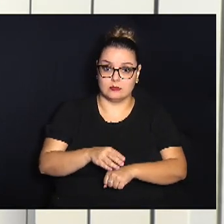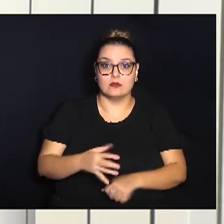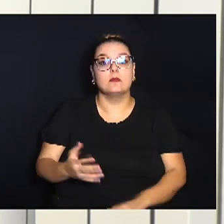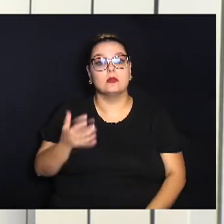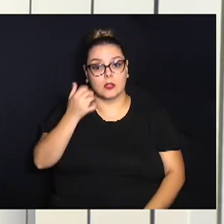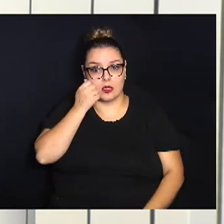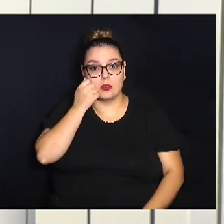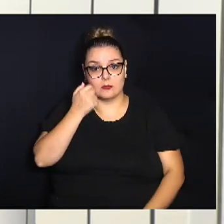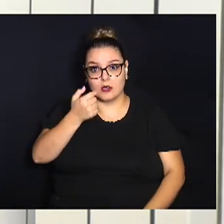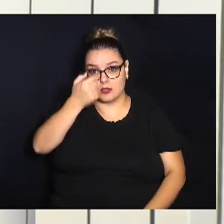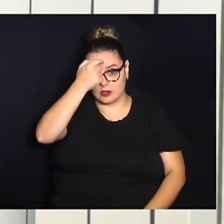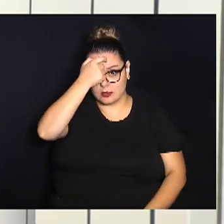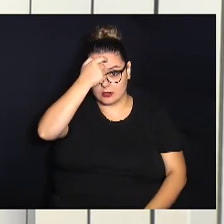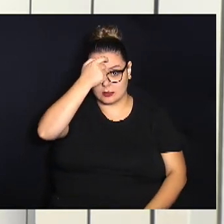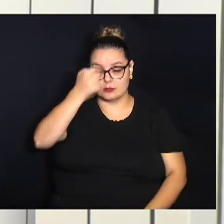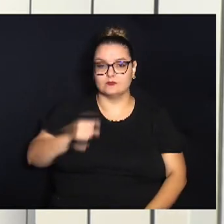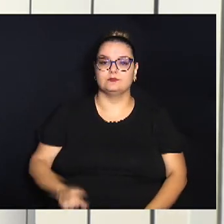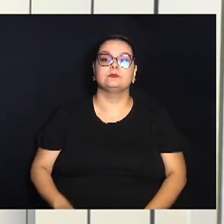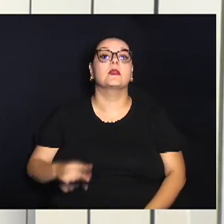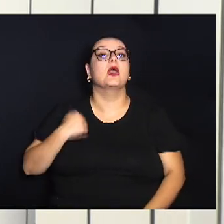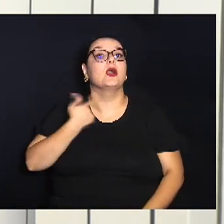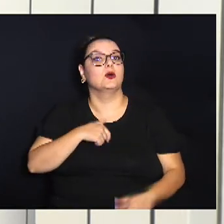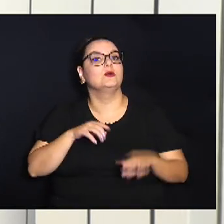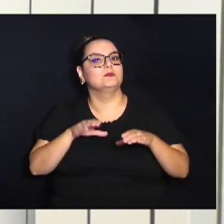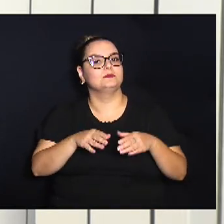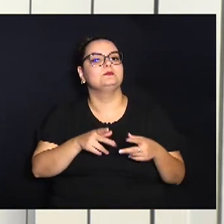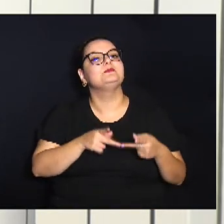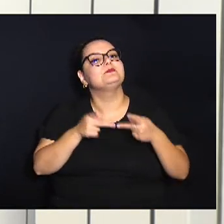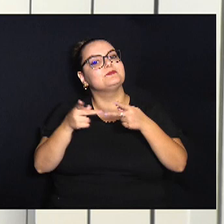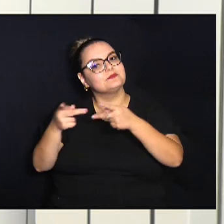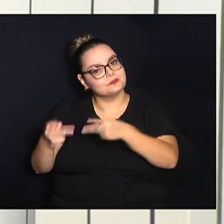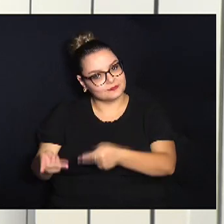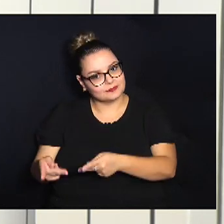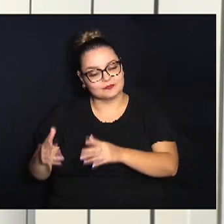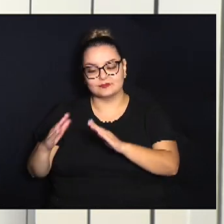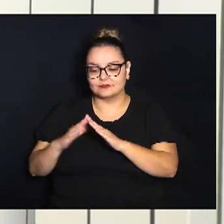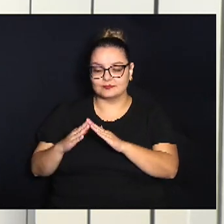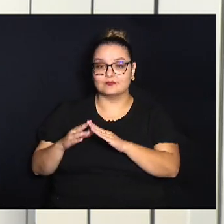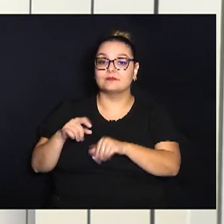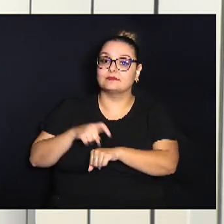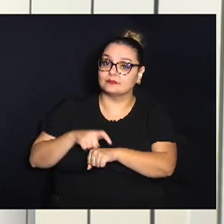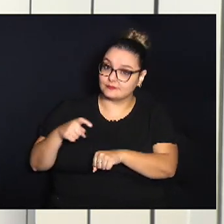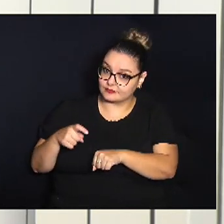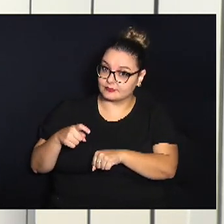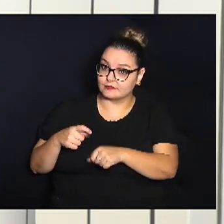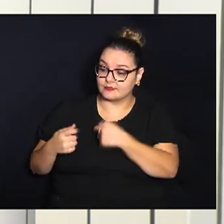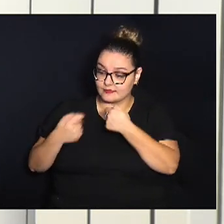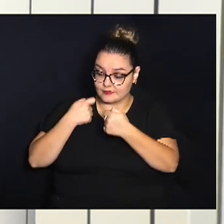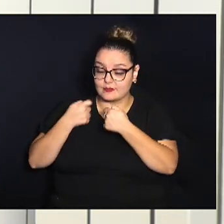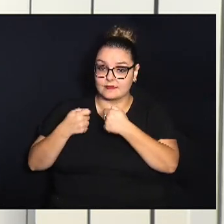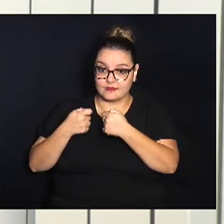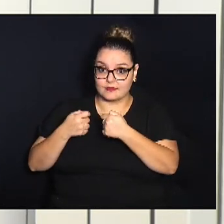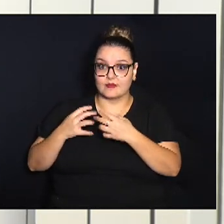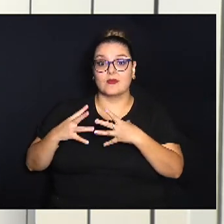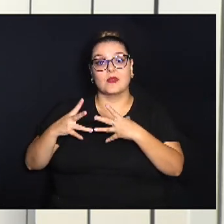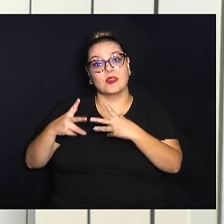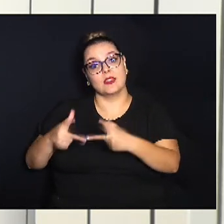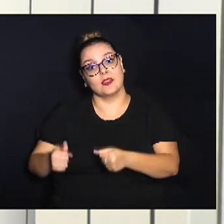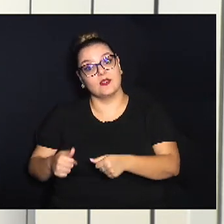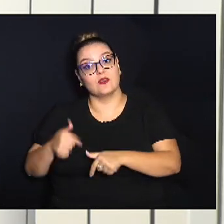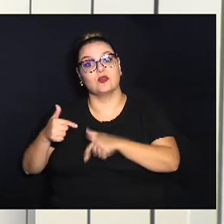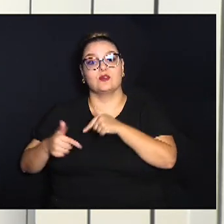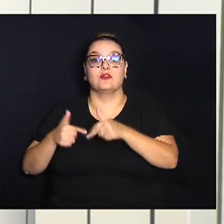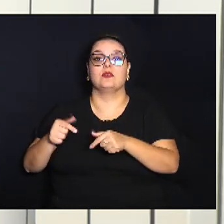adoção consciente. A nossa equipe foi até um lar temporário fazer uma reportagem sobre todo este